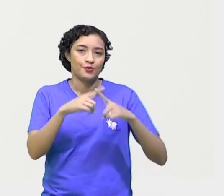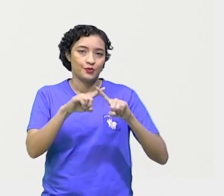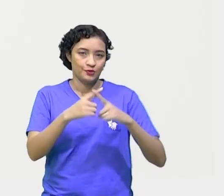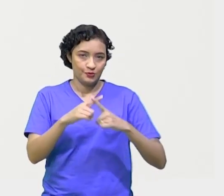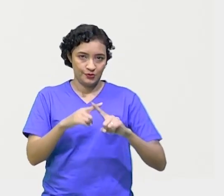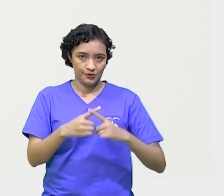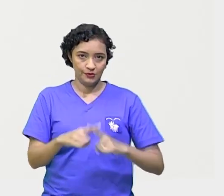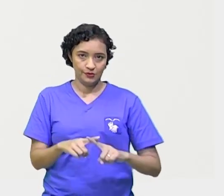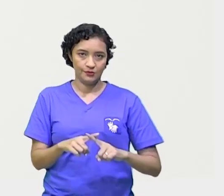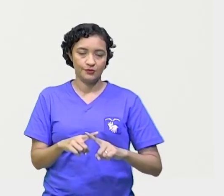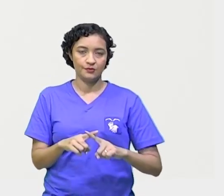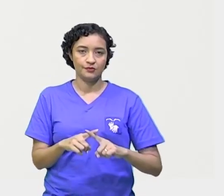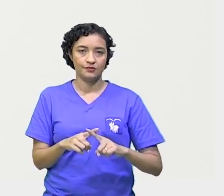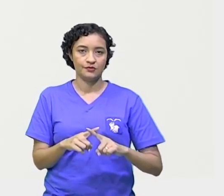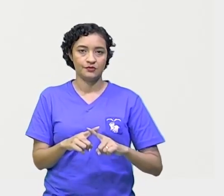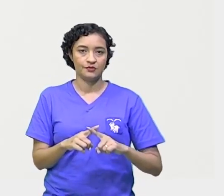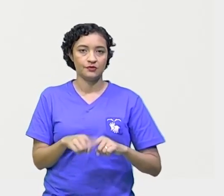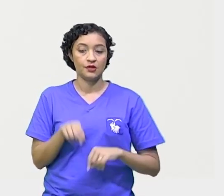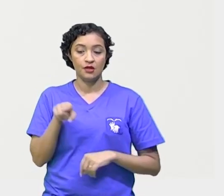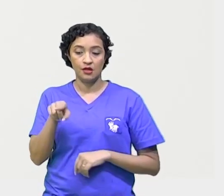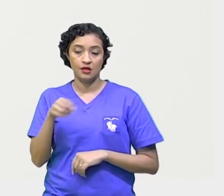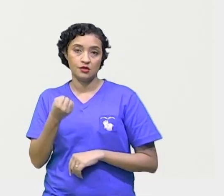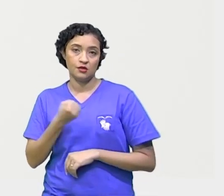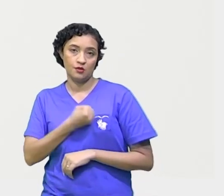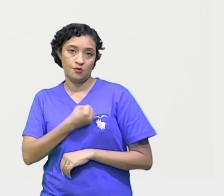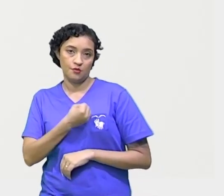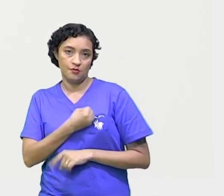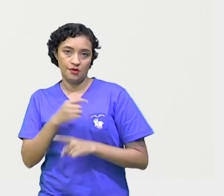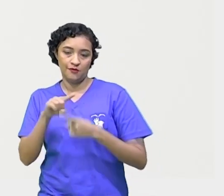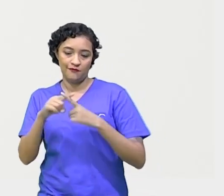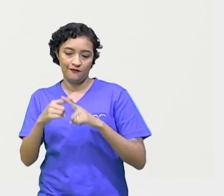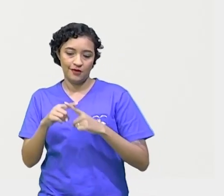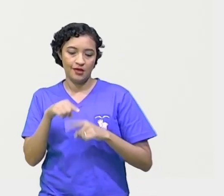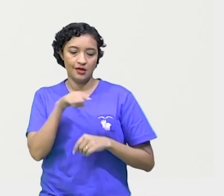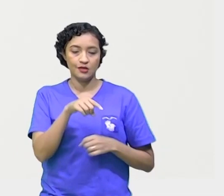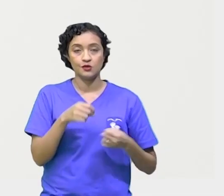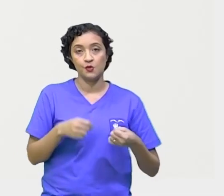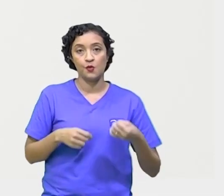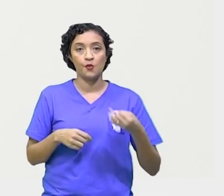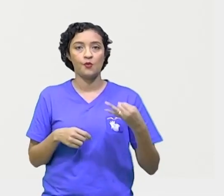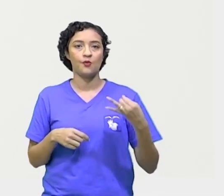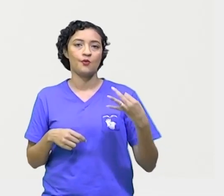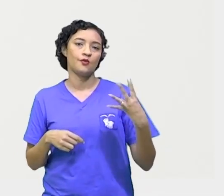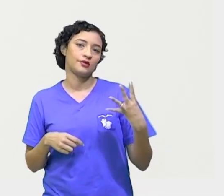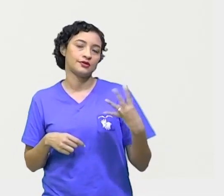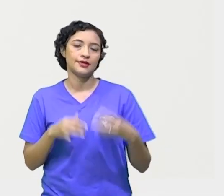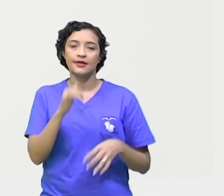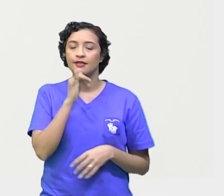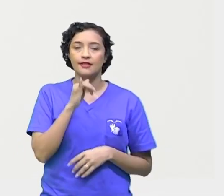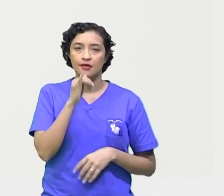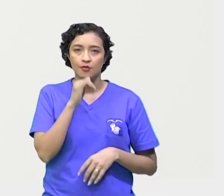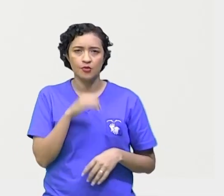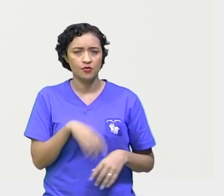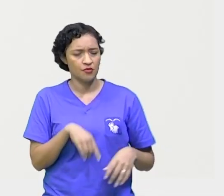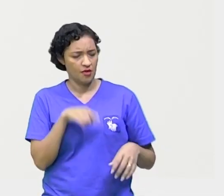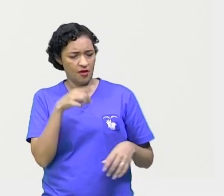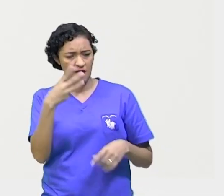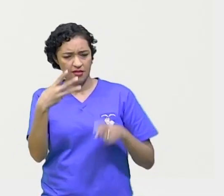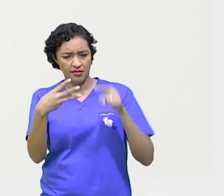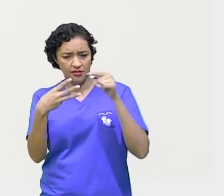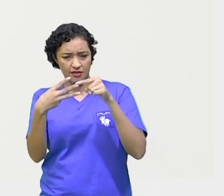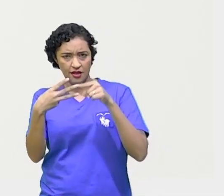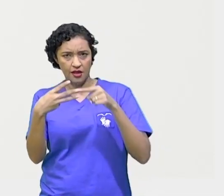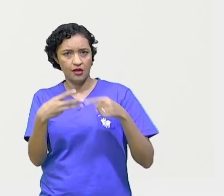multiplicamos o valor de quantas vezes aparece cada número no caso do três ele aparece quantas vezes 4